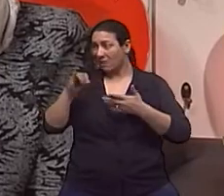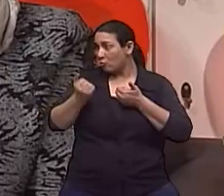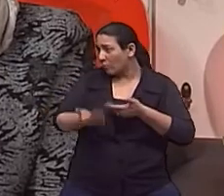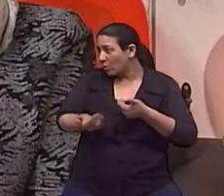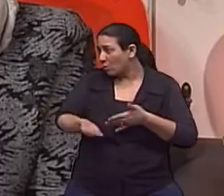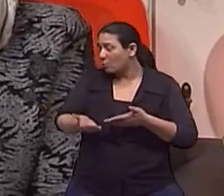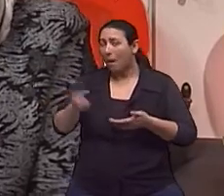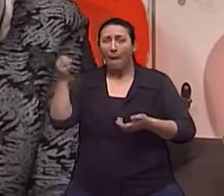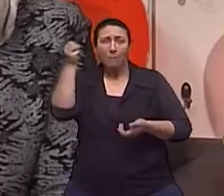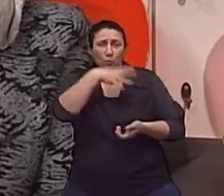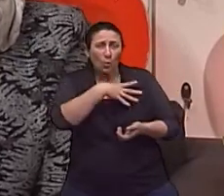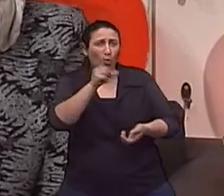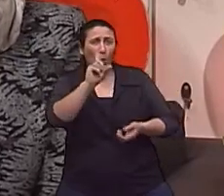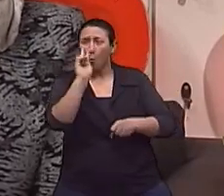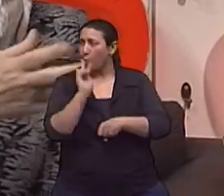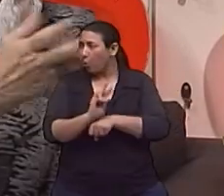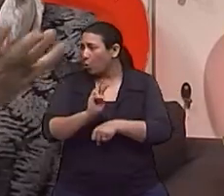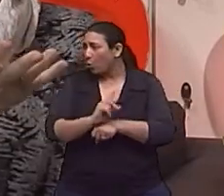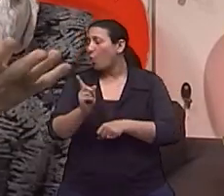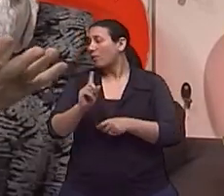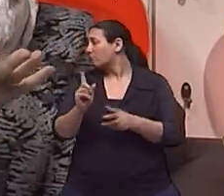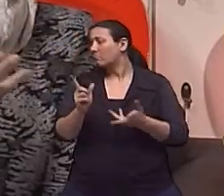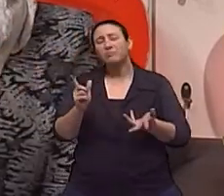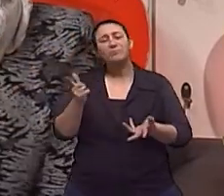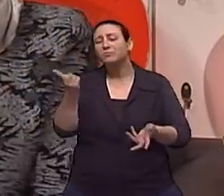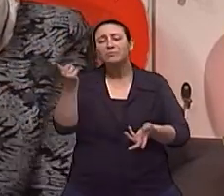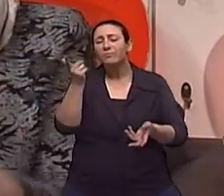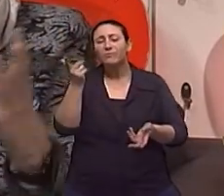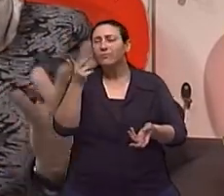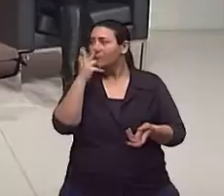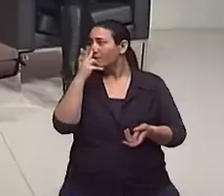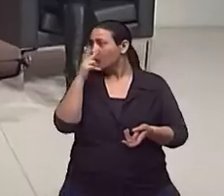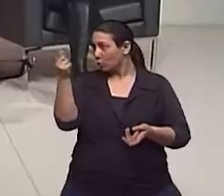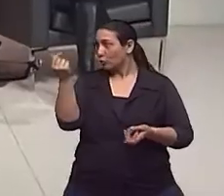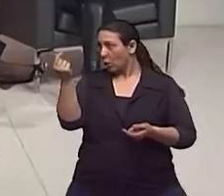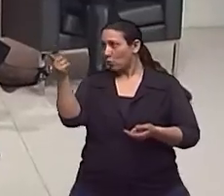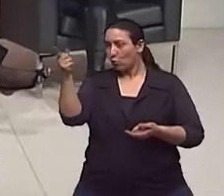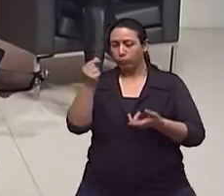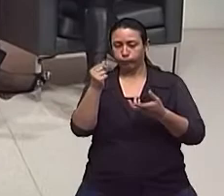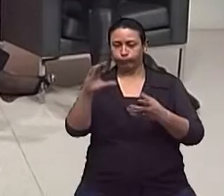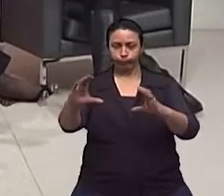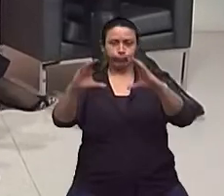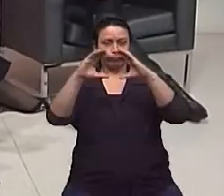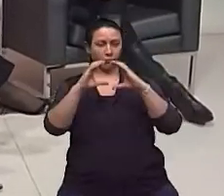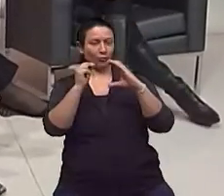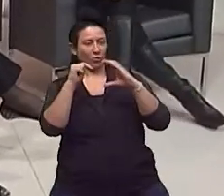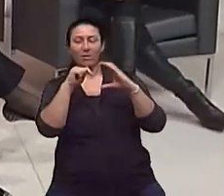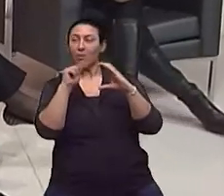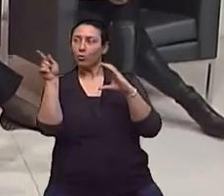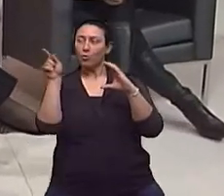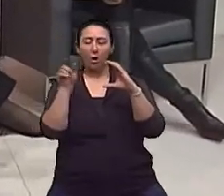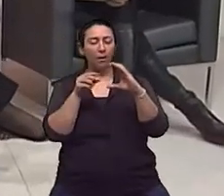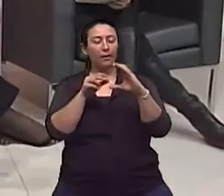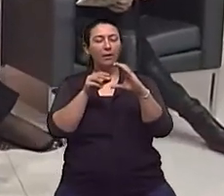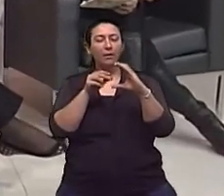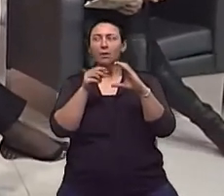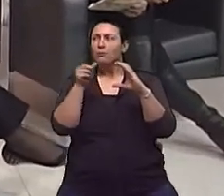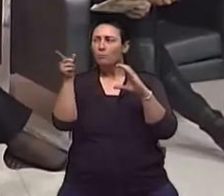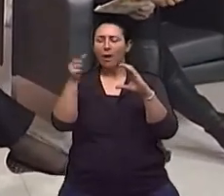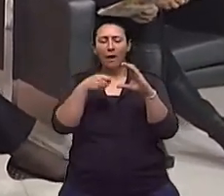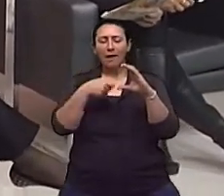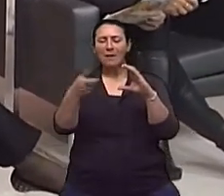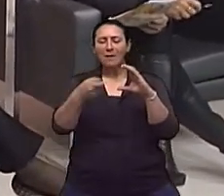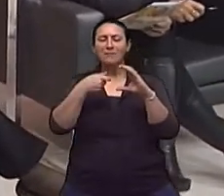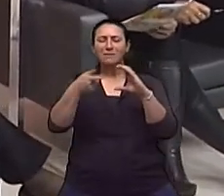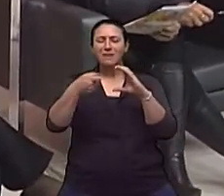juventude abusou vai chegar é que nem com o dinheiro eu usei uma quantidade de bens para se manter gastar menos dez dias do